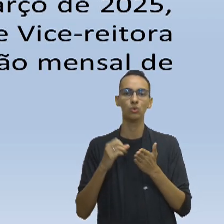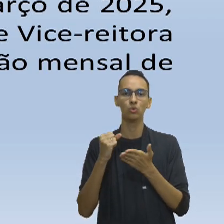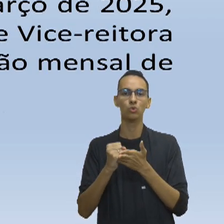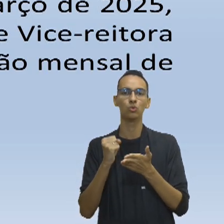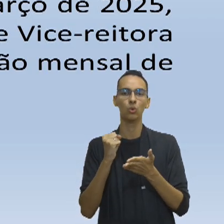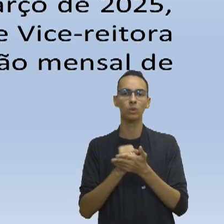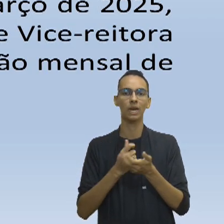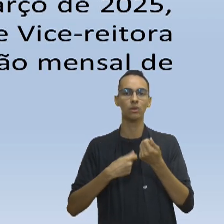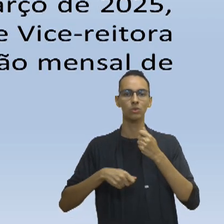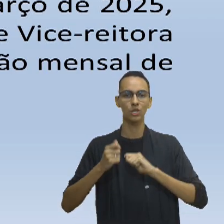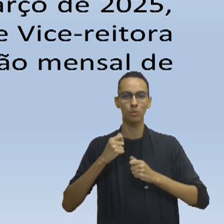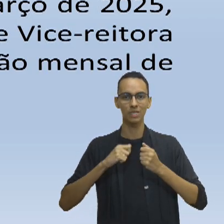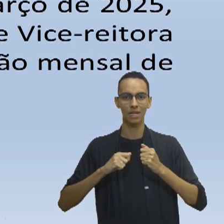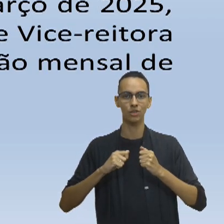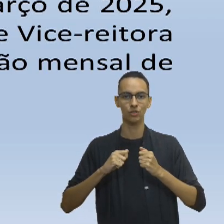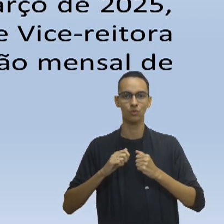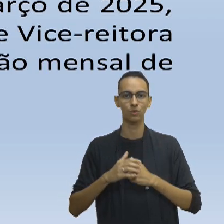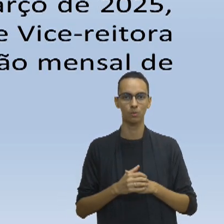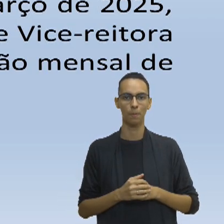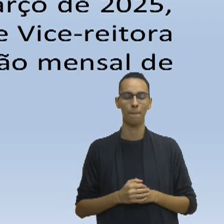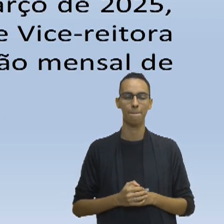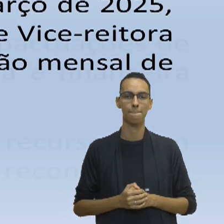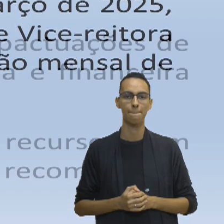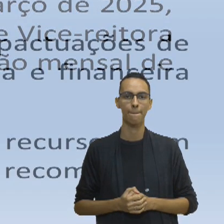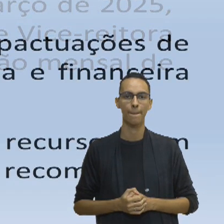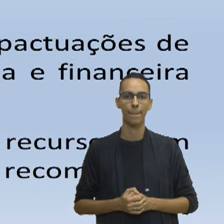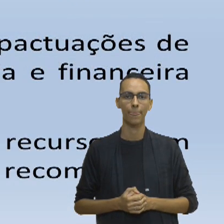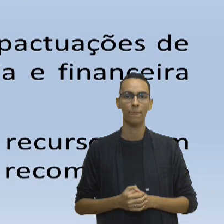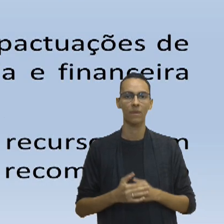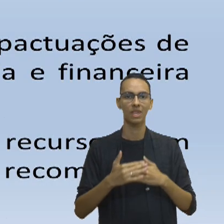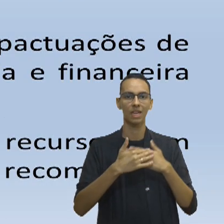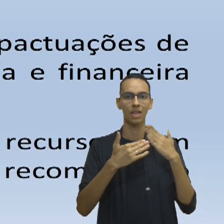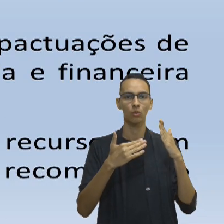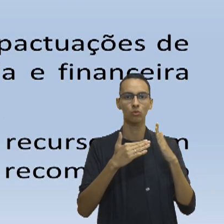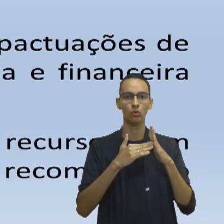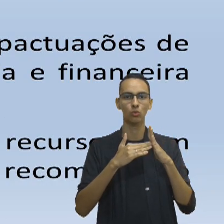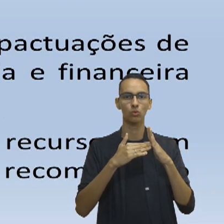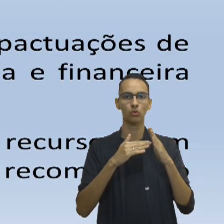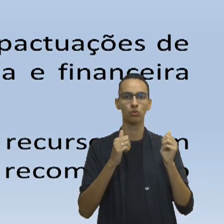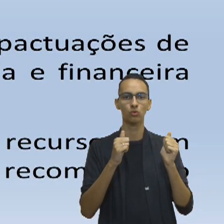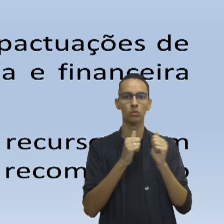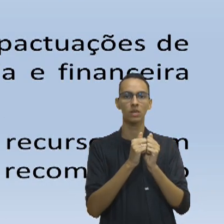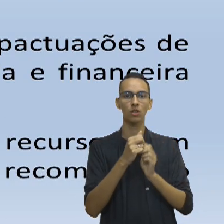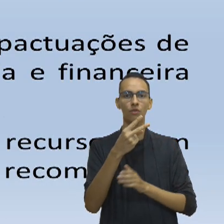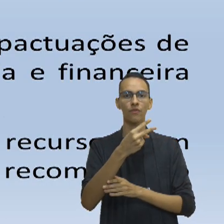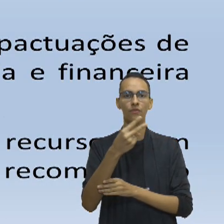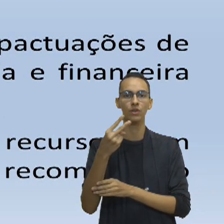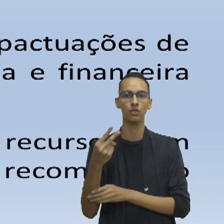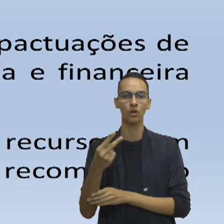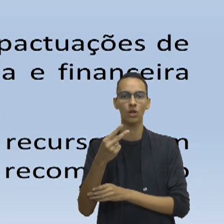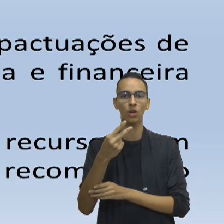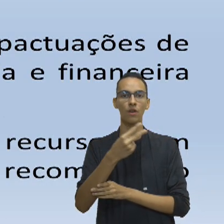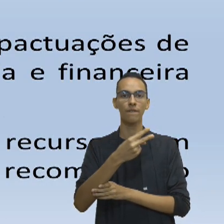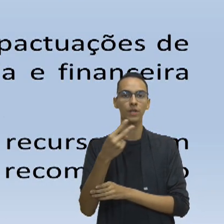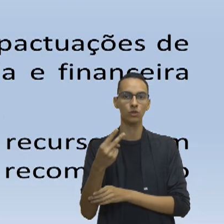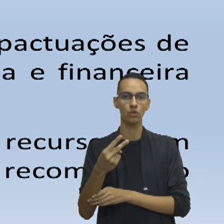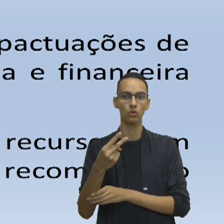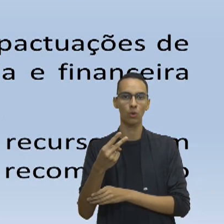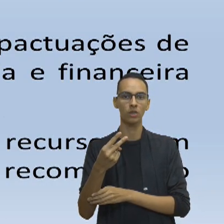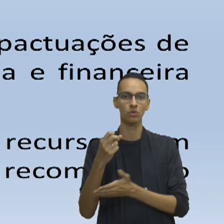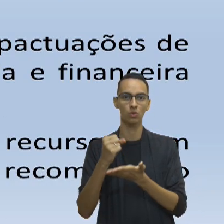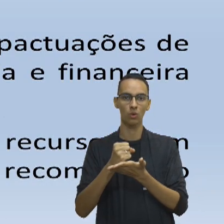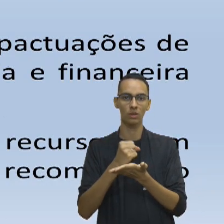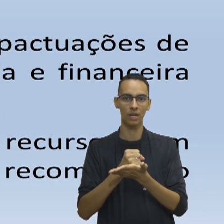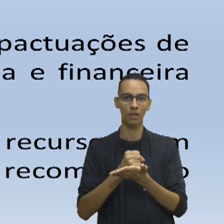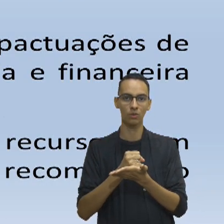administrativos. Peço que passe também, por favor. E, ao todo, são 22 contratos que precisariam sofrer reduções